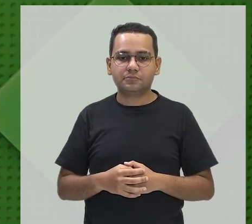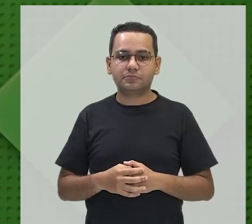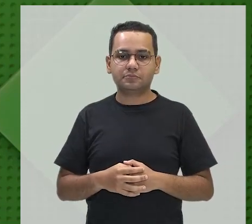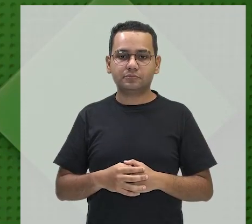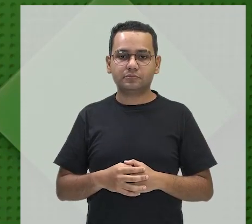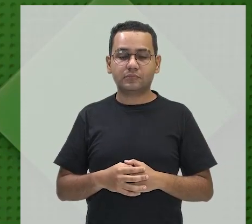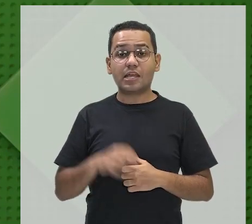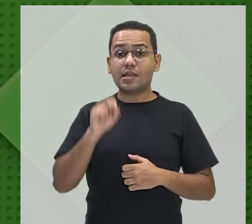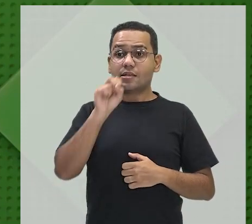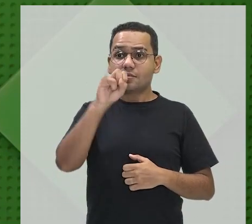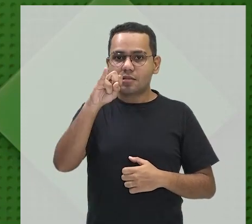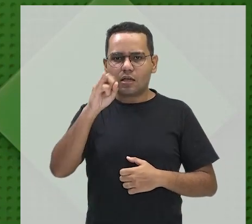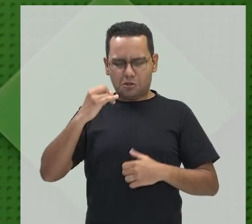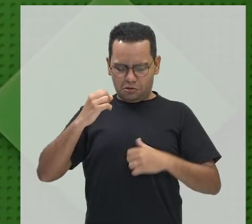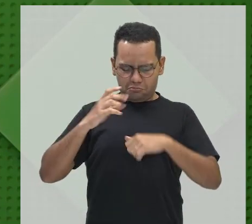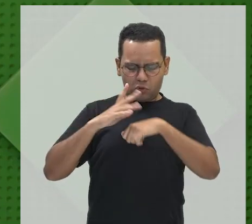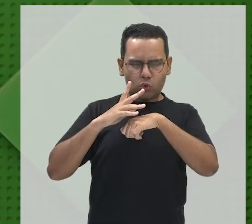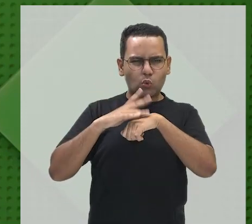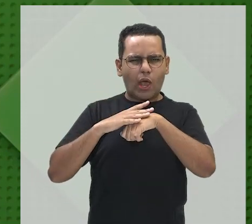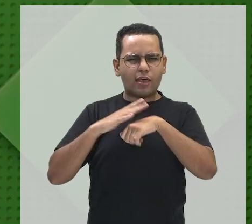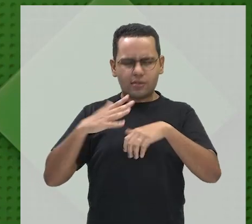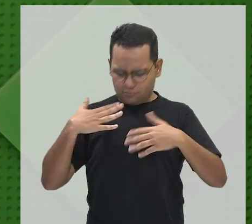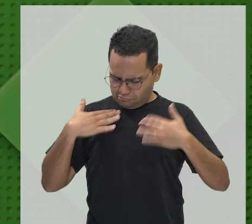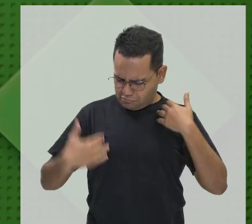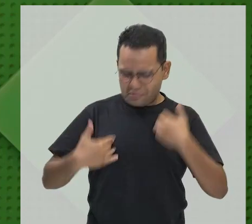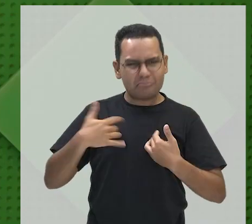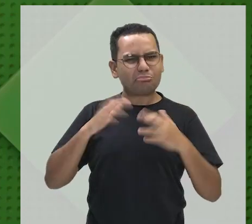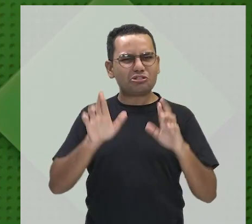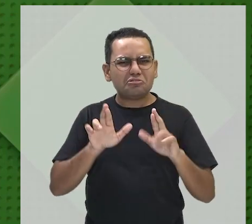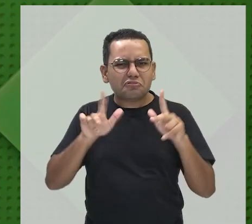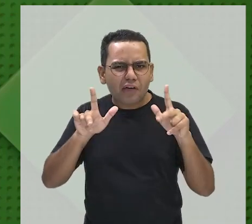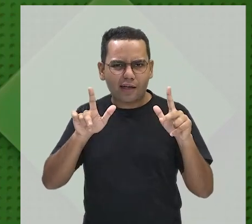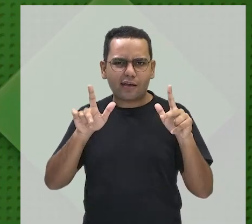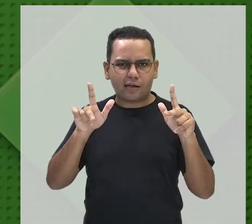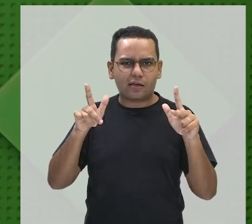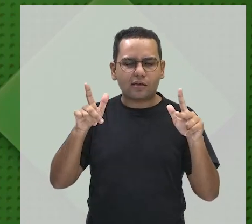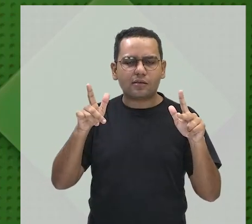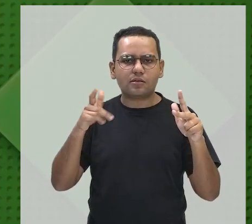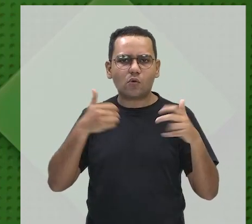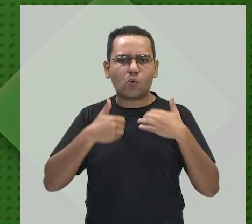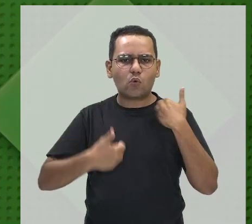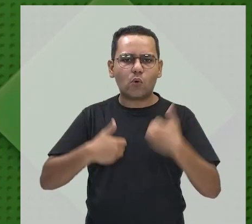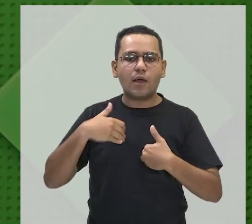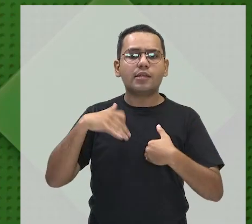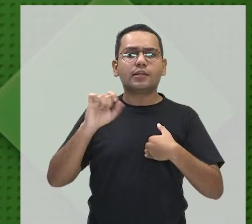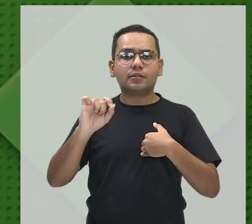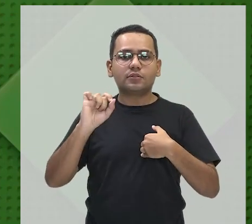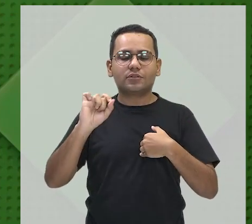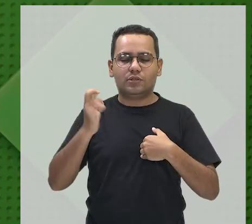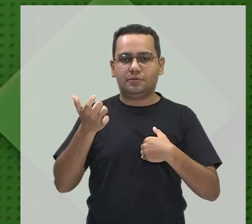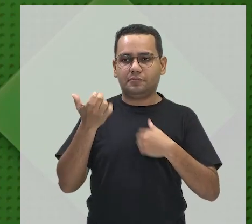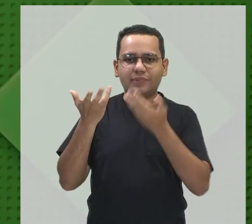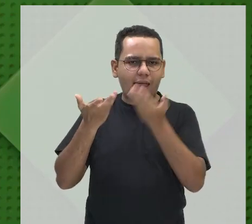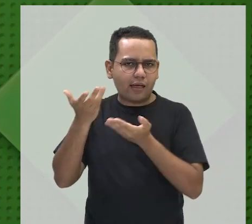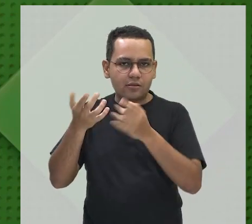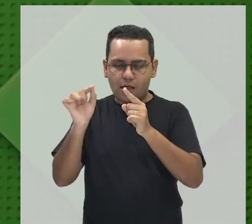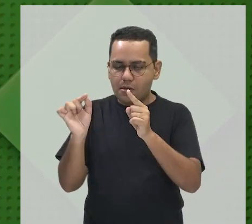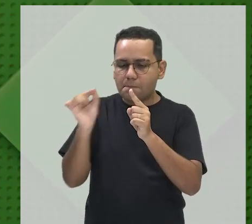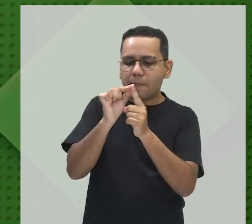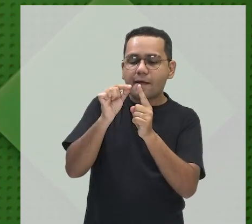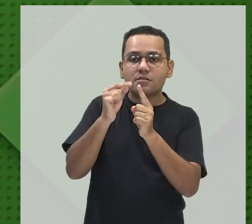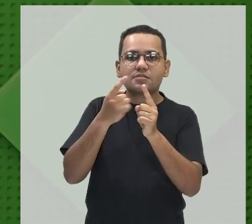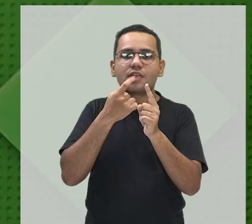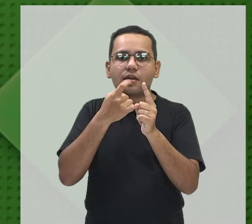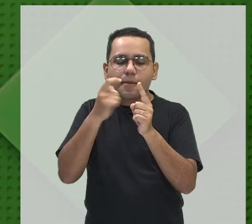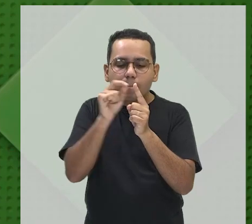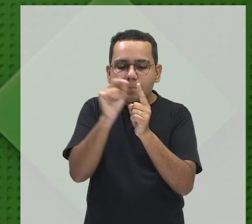a apresentar alguns desses sintomas, é importante fazer um exame, né, fazer os testes. O teste é feito com uma furadinha aqui no dedo, onde é